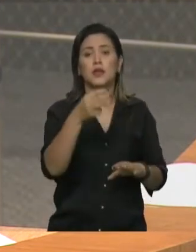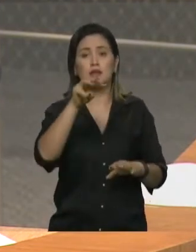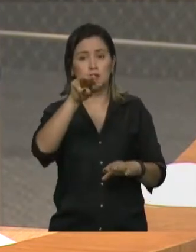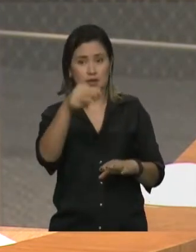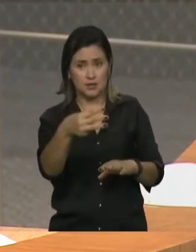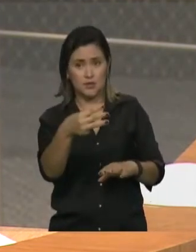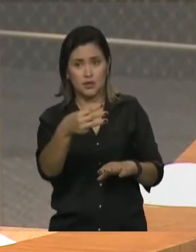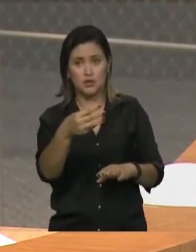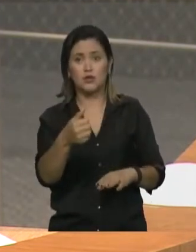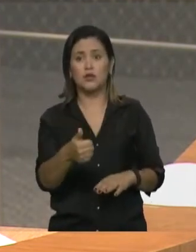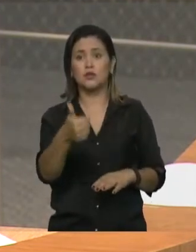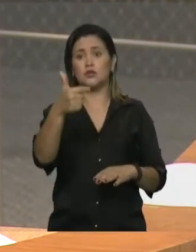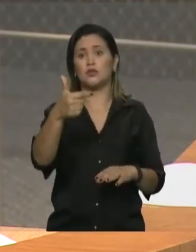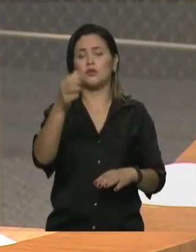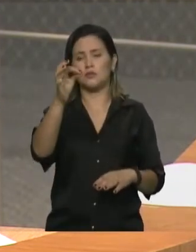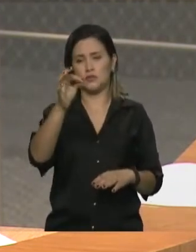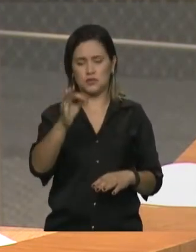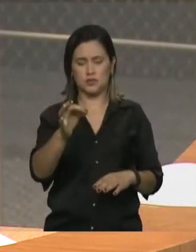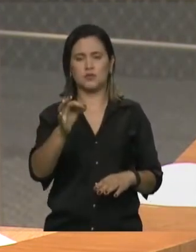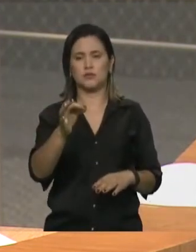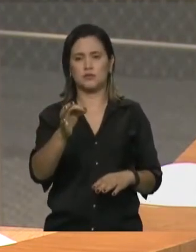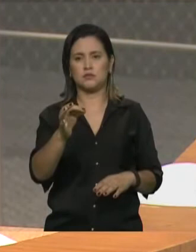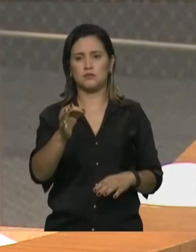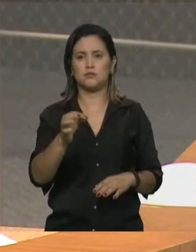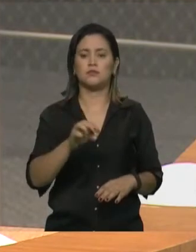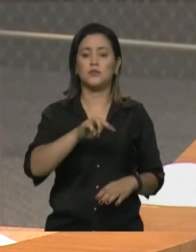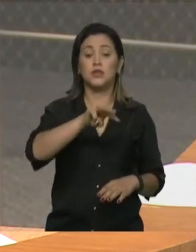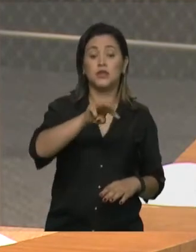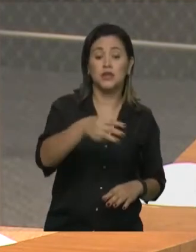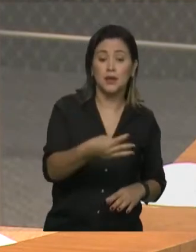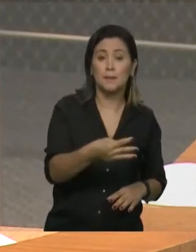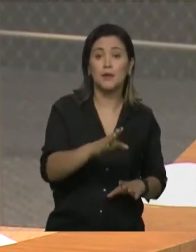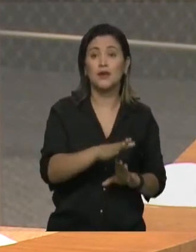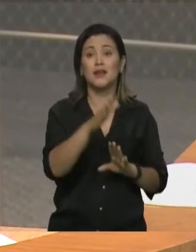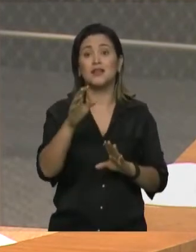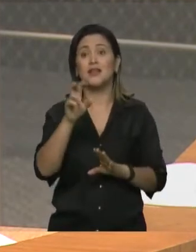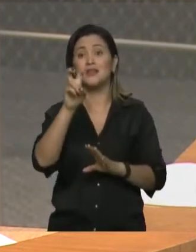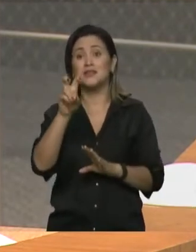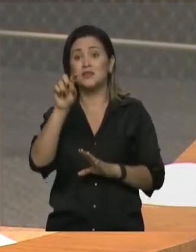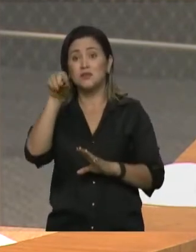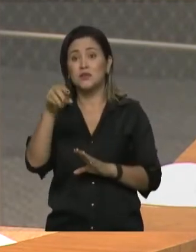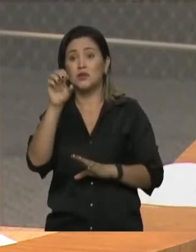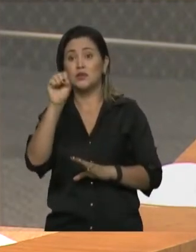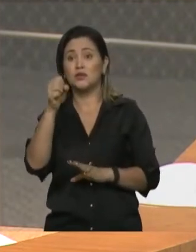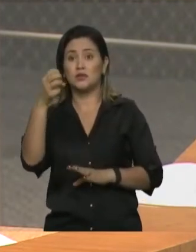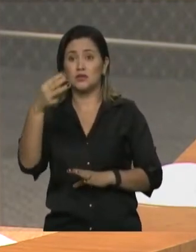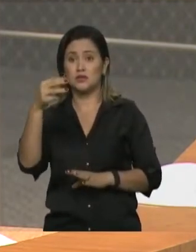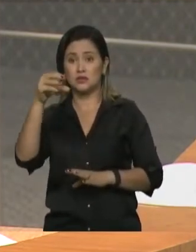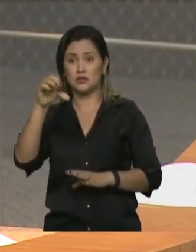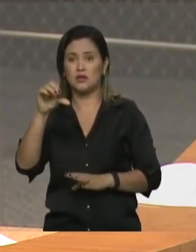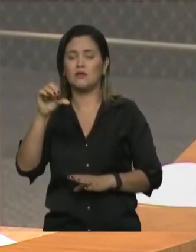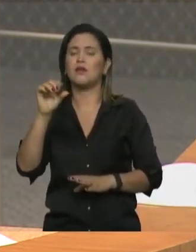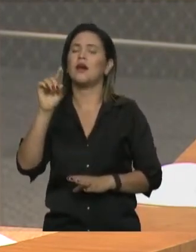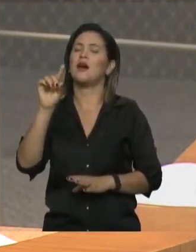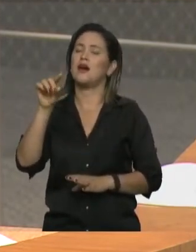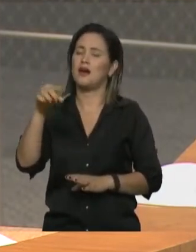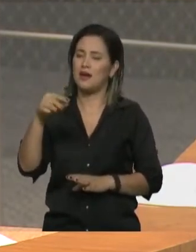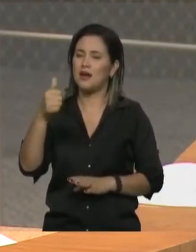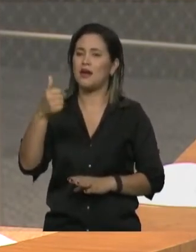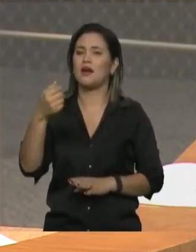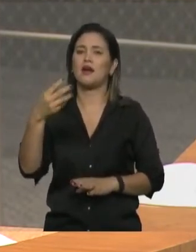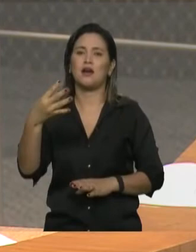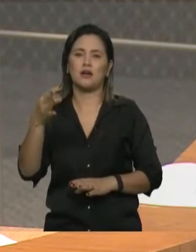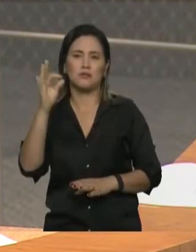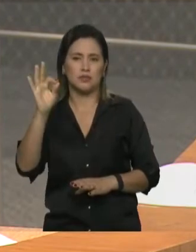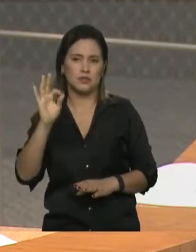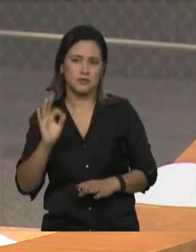abaixo do que a Constituição Federal coloca. De 3.000 a 5.839, aí sim entraria nos